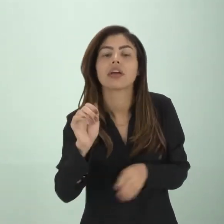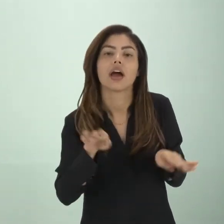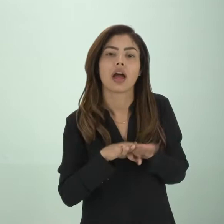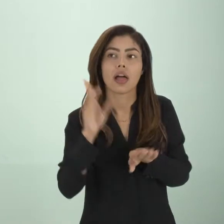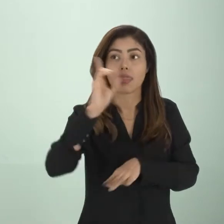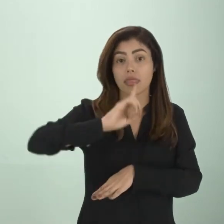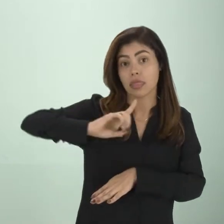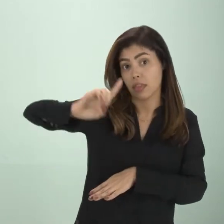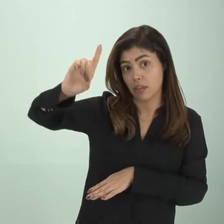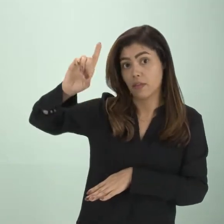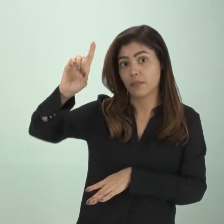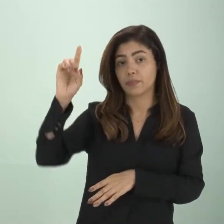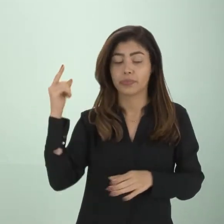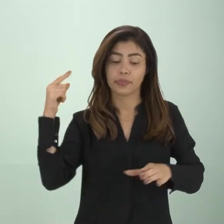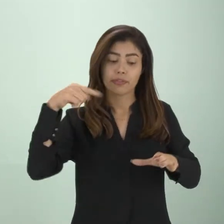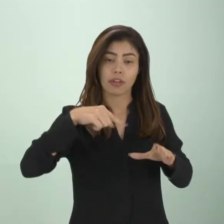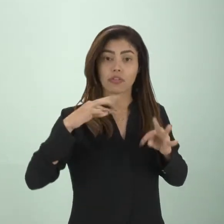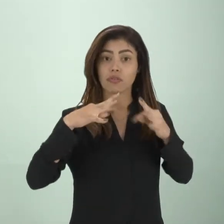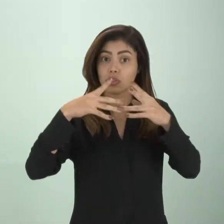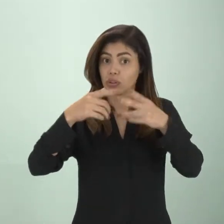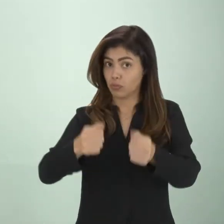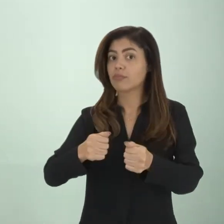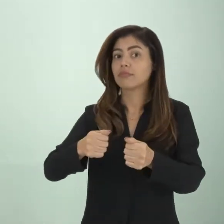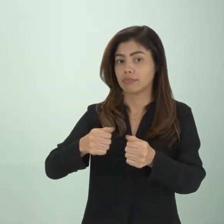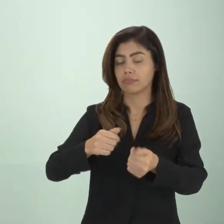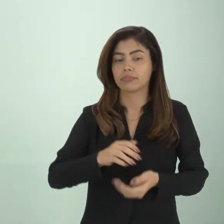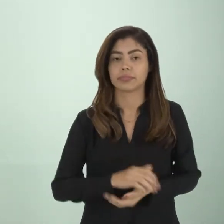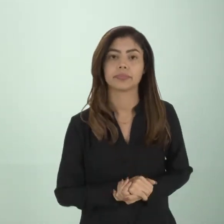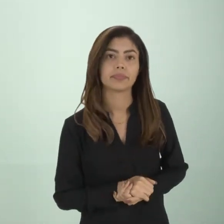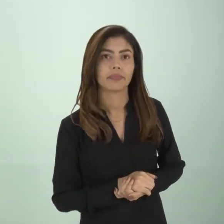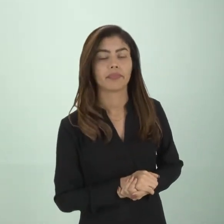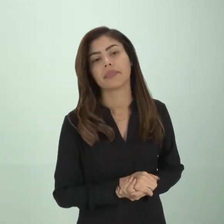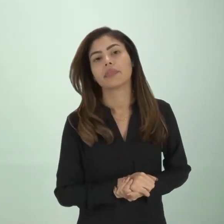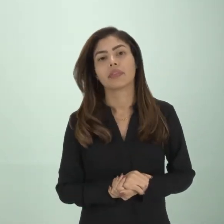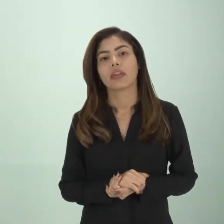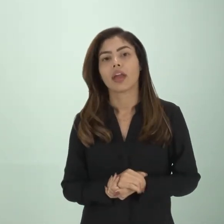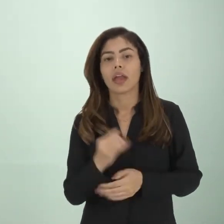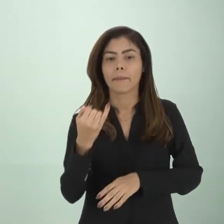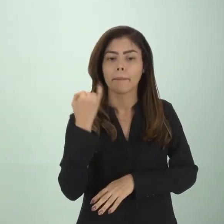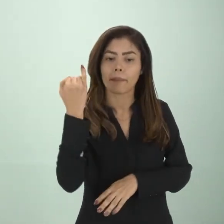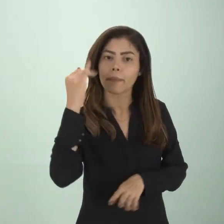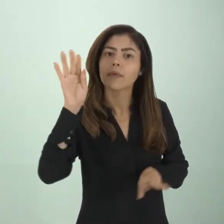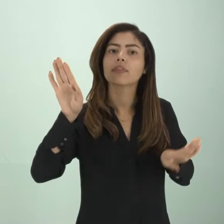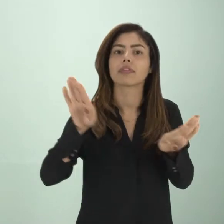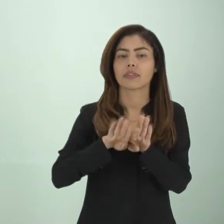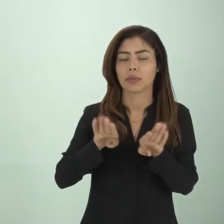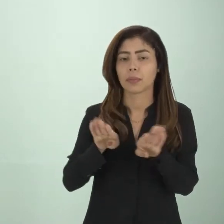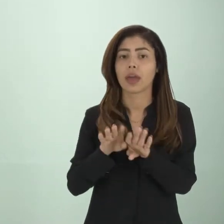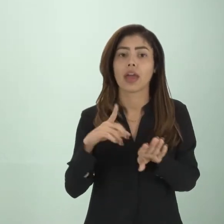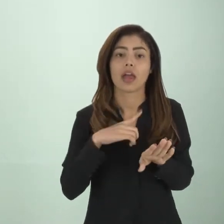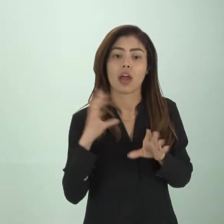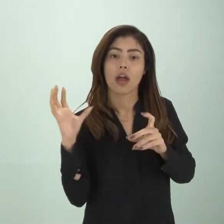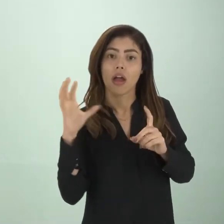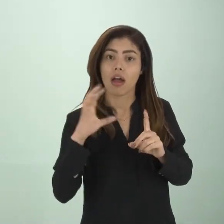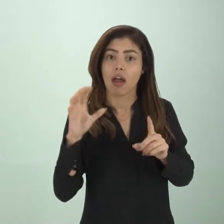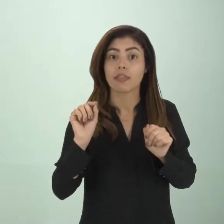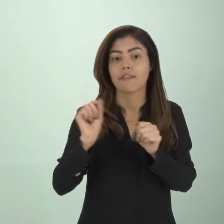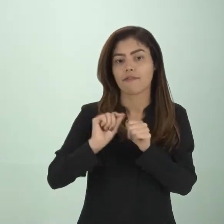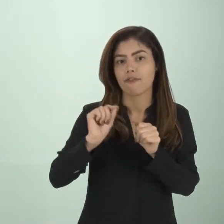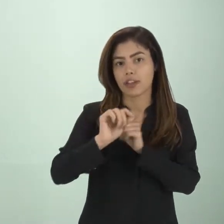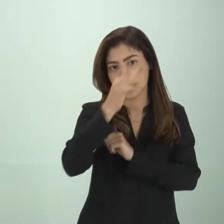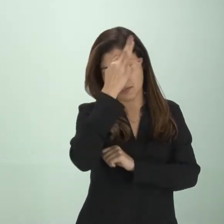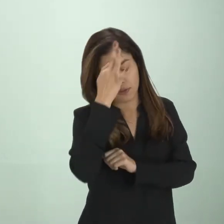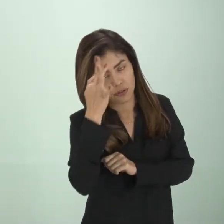Deus estava no centro de todas as questões, Inclusive nas produções filosóficas.